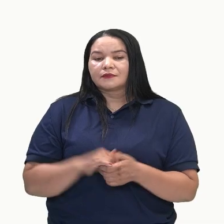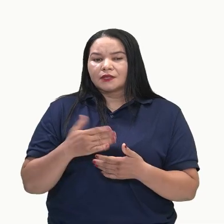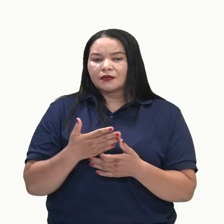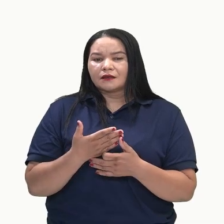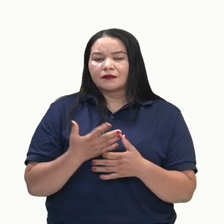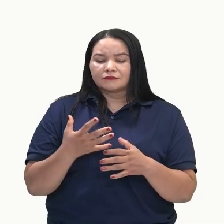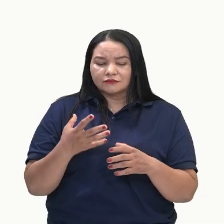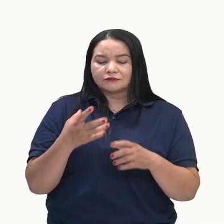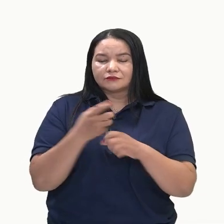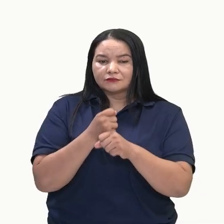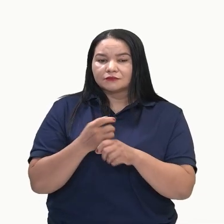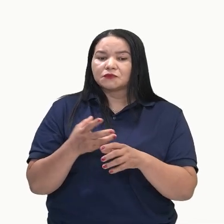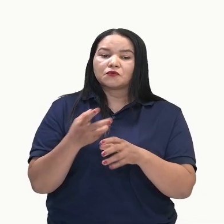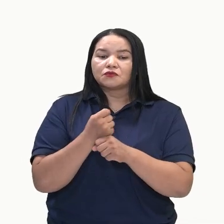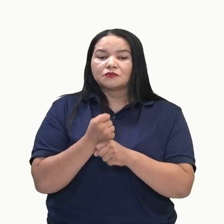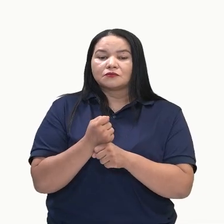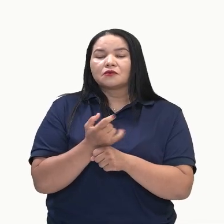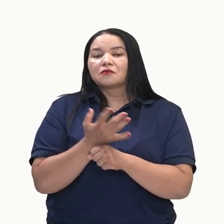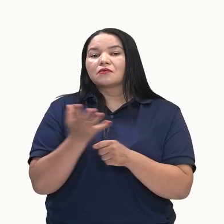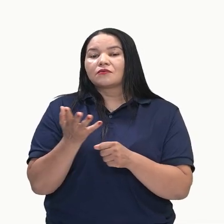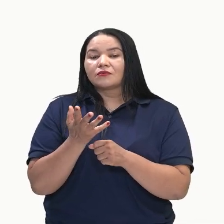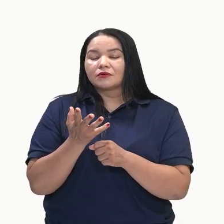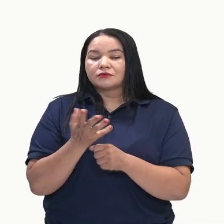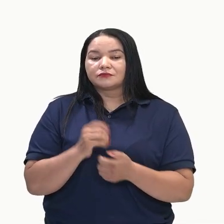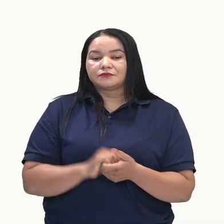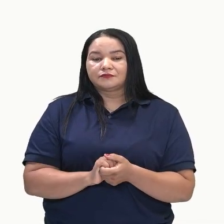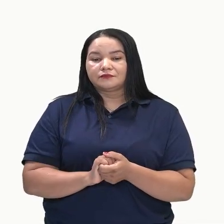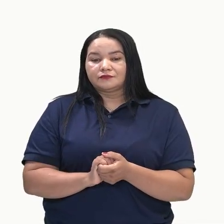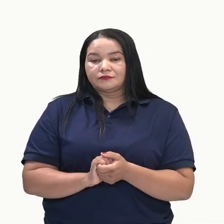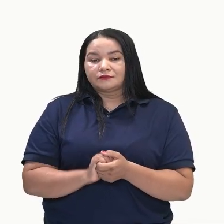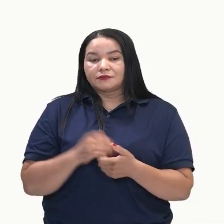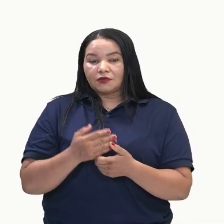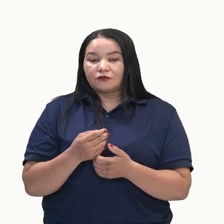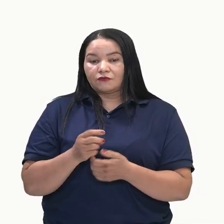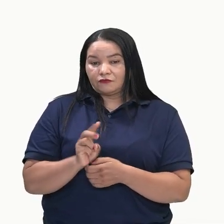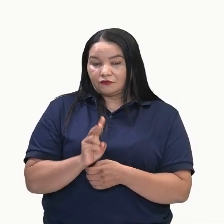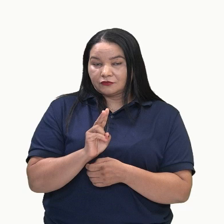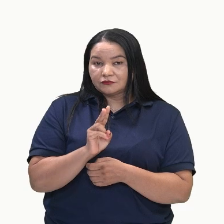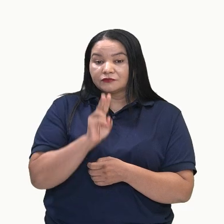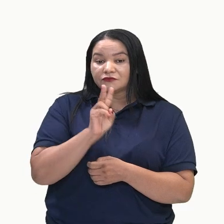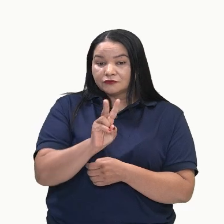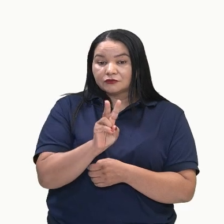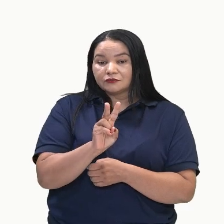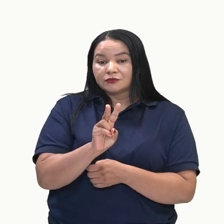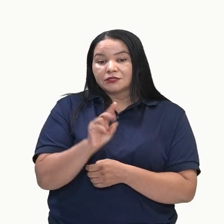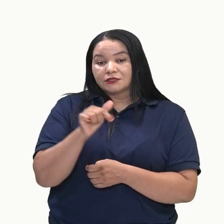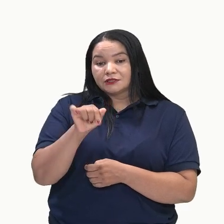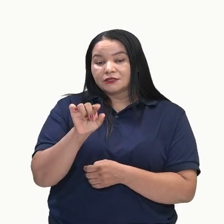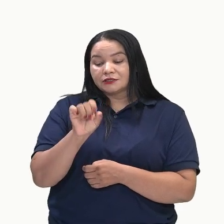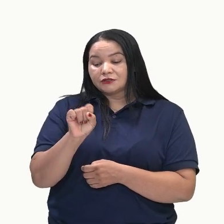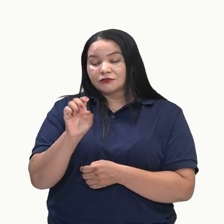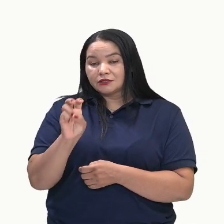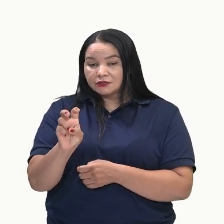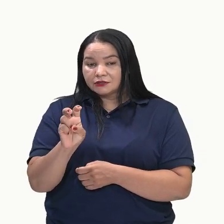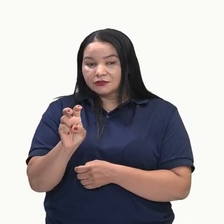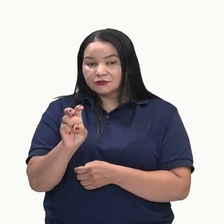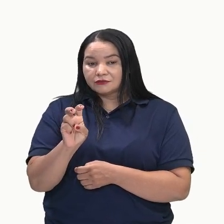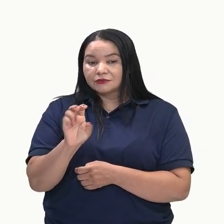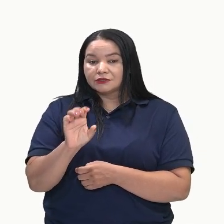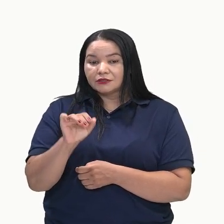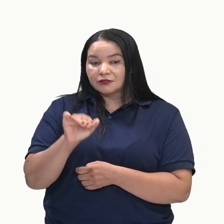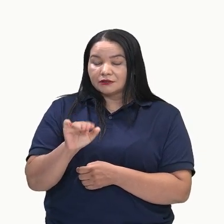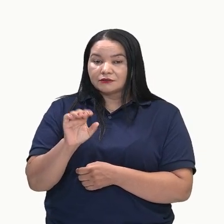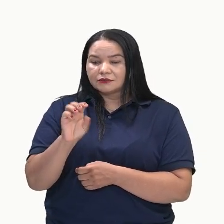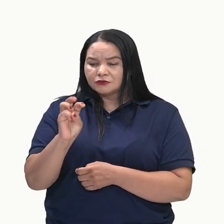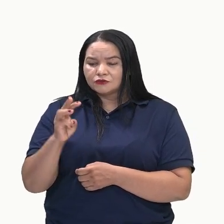esses cálculos aí, se chega à conclusão que o volume é de 785 centímetros cúbicos. E por